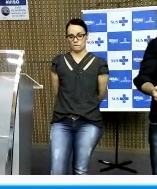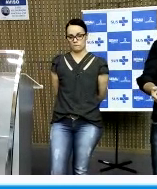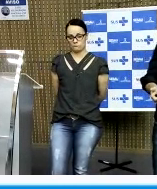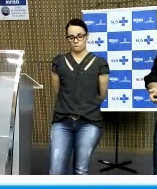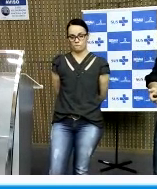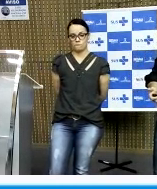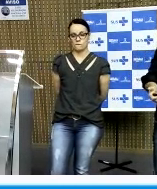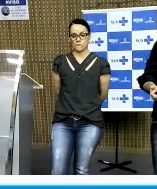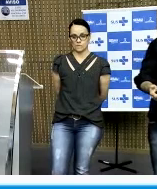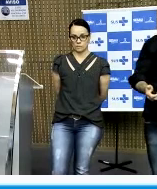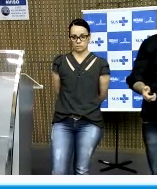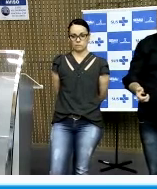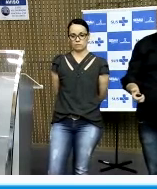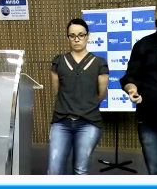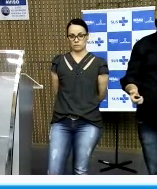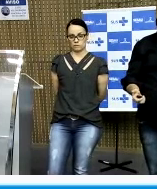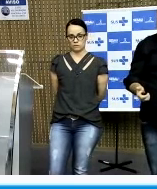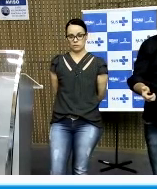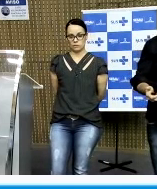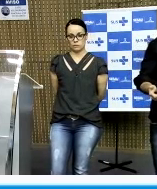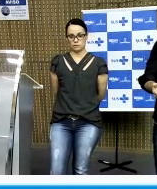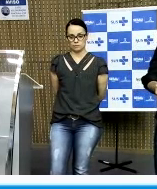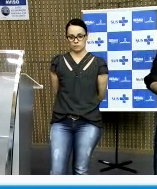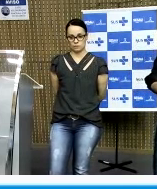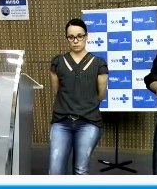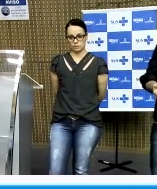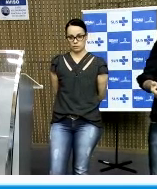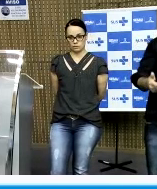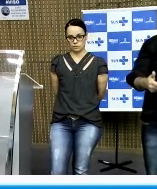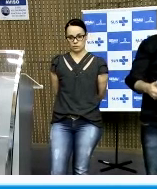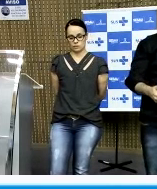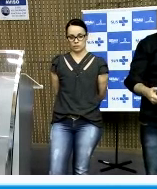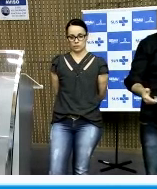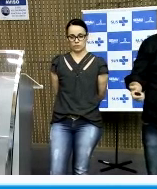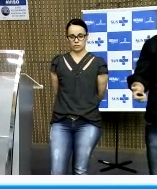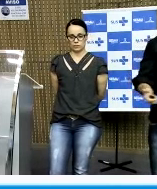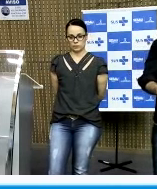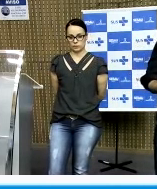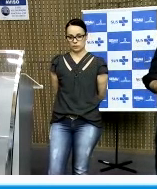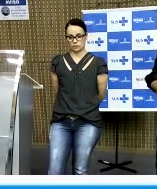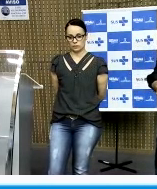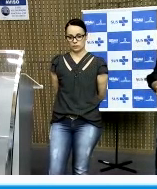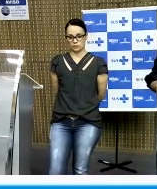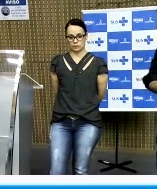está em 1.549 dentro dessa faixa etária, com 13,3% atendidos em 2020,